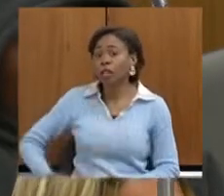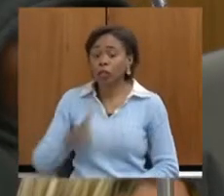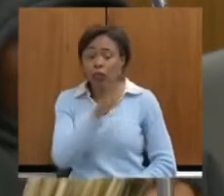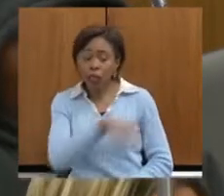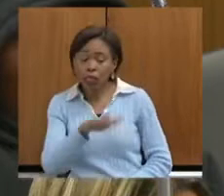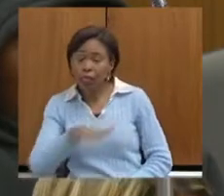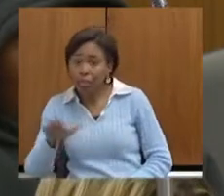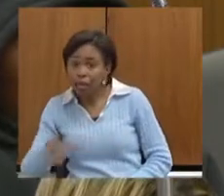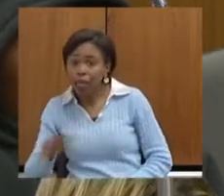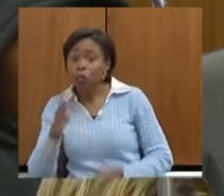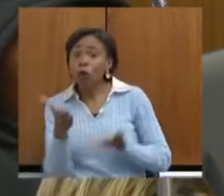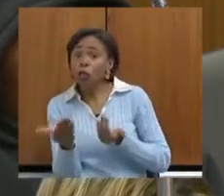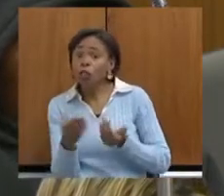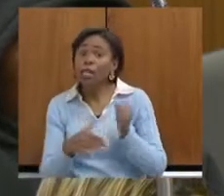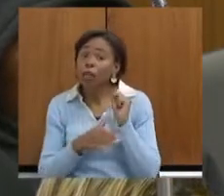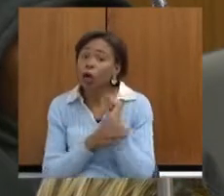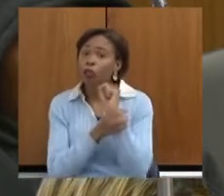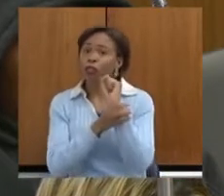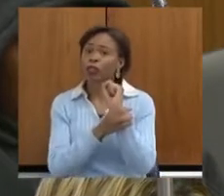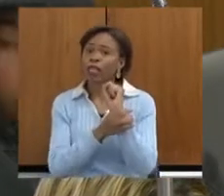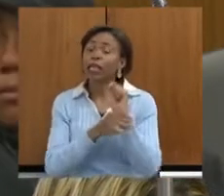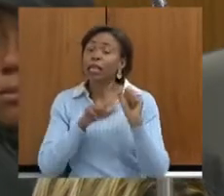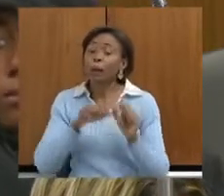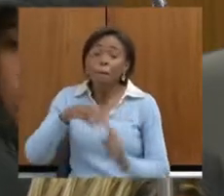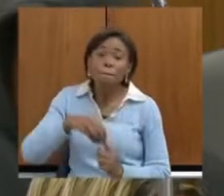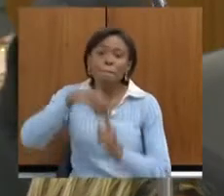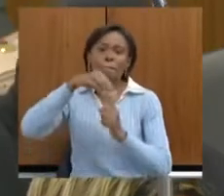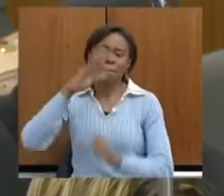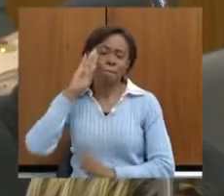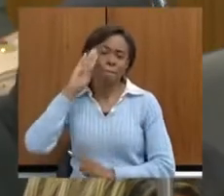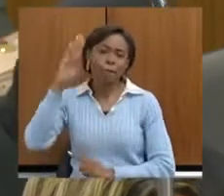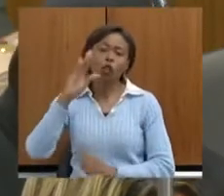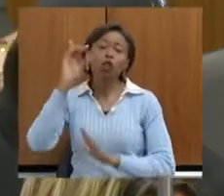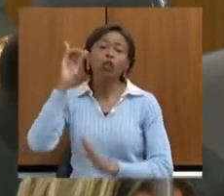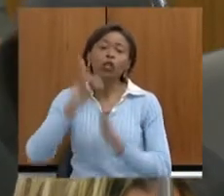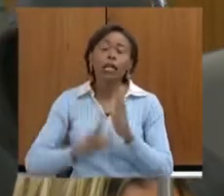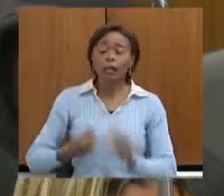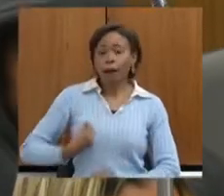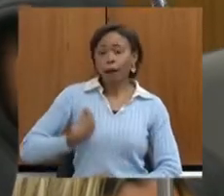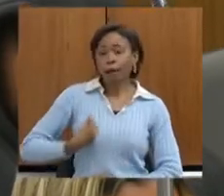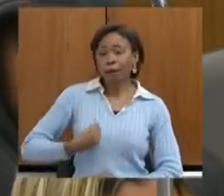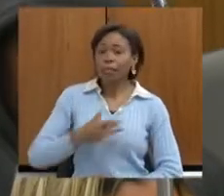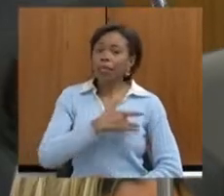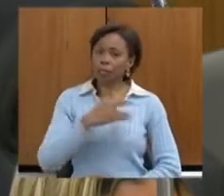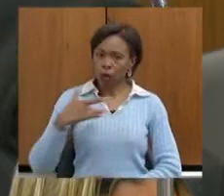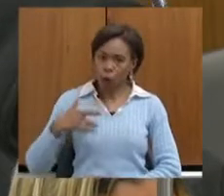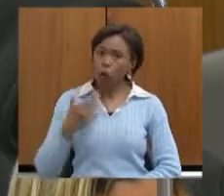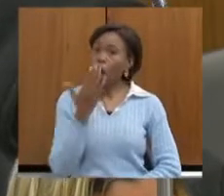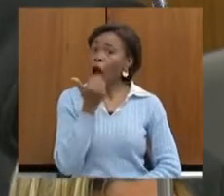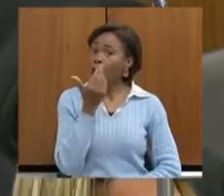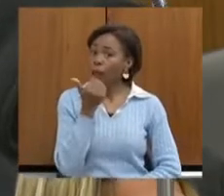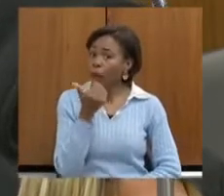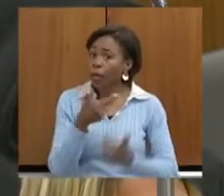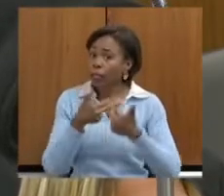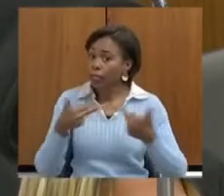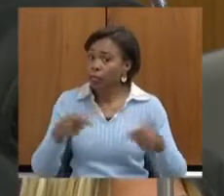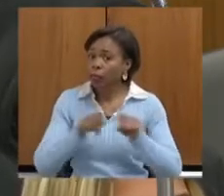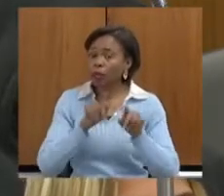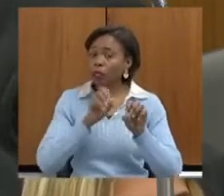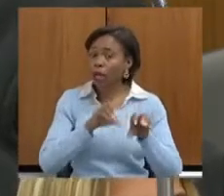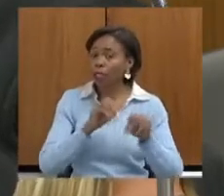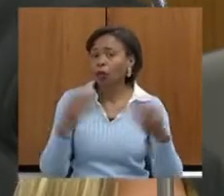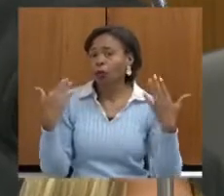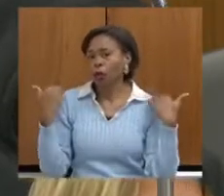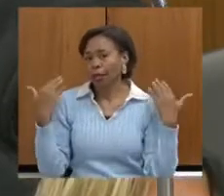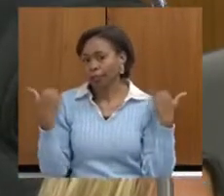criança e ao adolescente com absoluta prioridade o direito à vida e à saúde à alimentação e à educação e